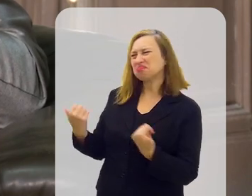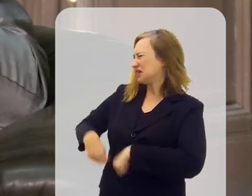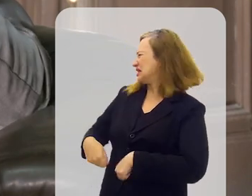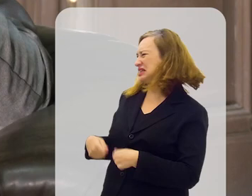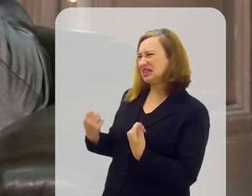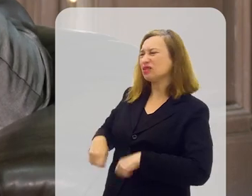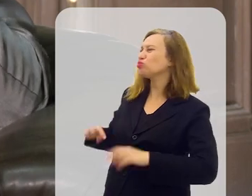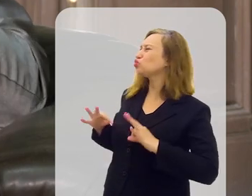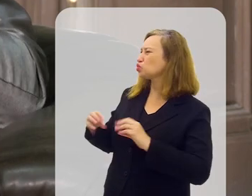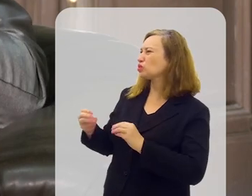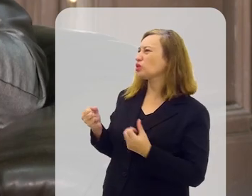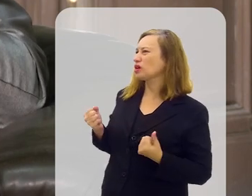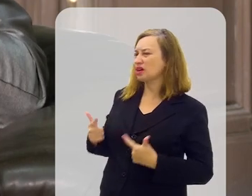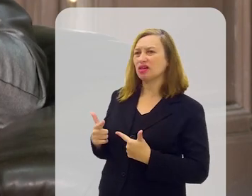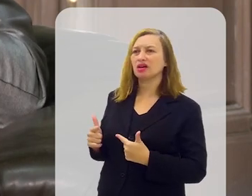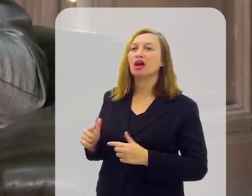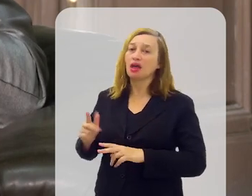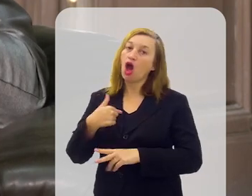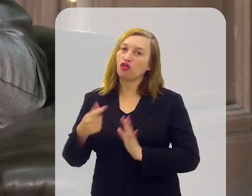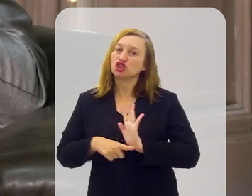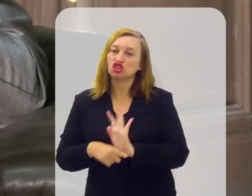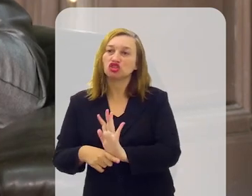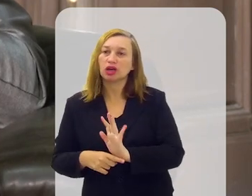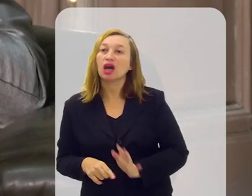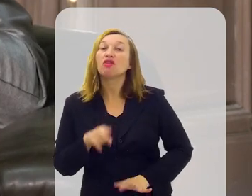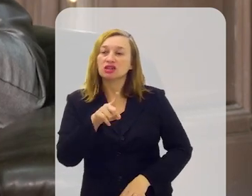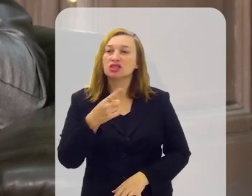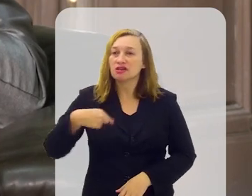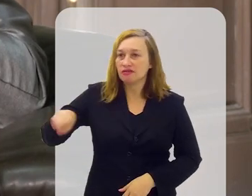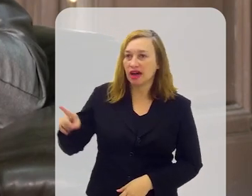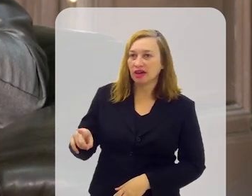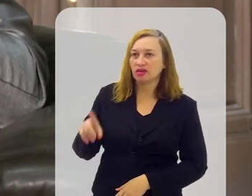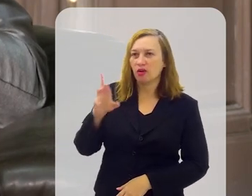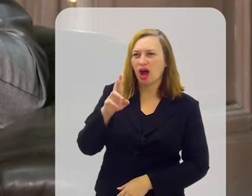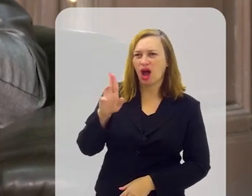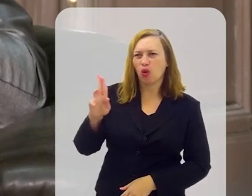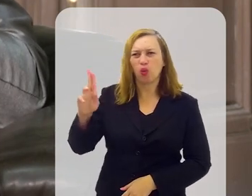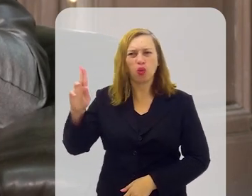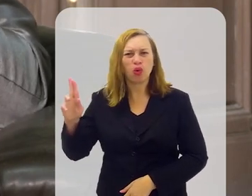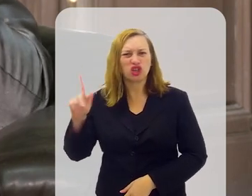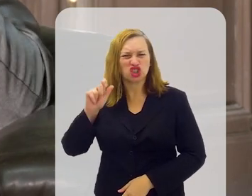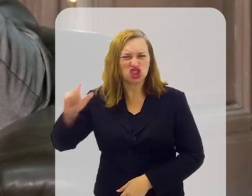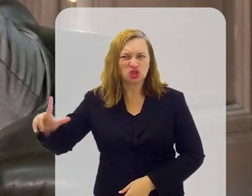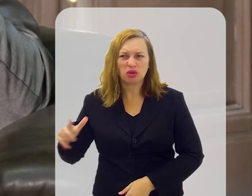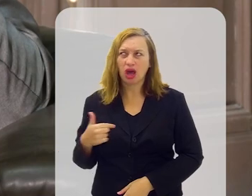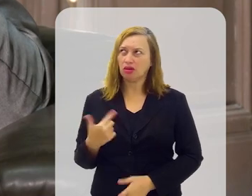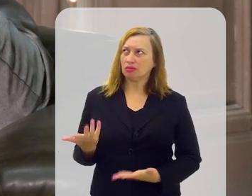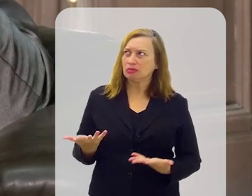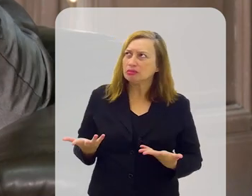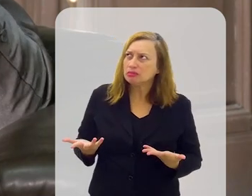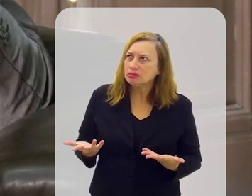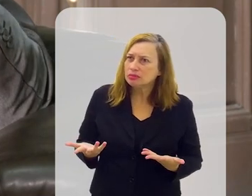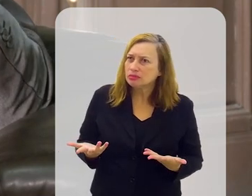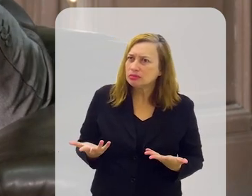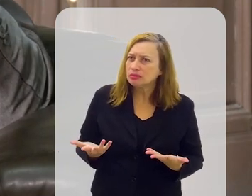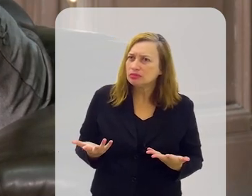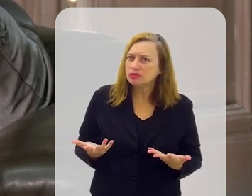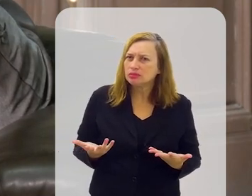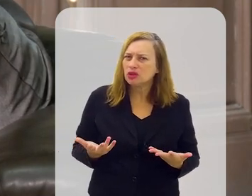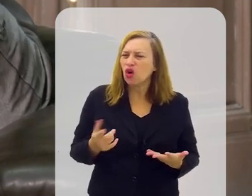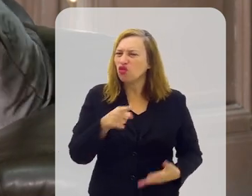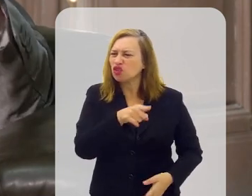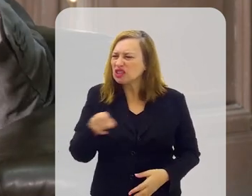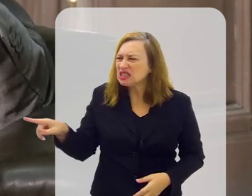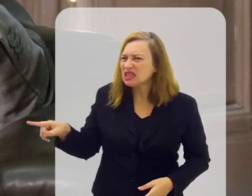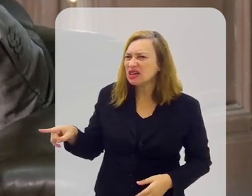cara, não precisa não, cara, tá tudo certo. Aí ele falou assim, não, vou te ajudar. Você vai no Raul Gil. Opa! Nada a ver, né? Como assim? A pessoa